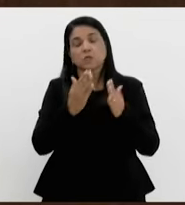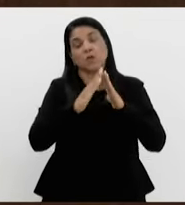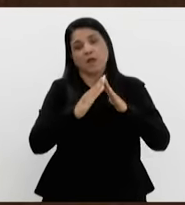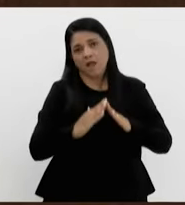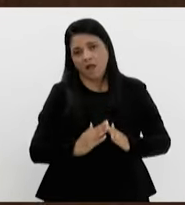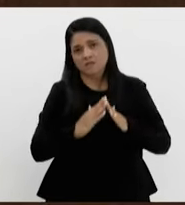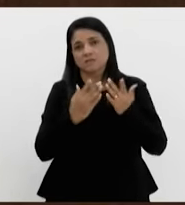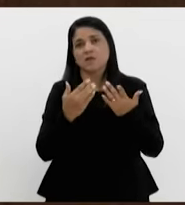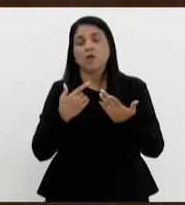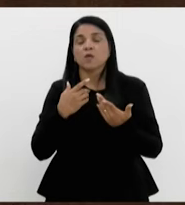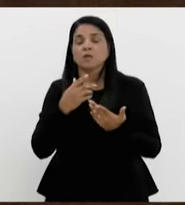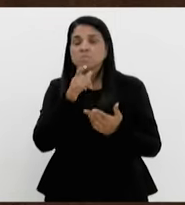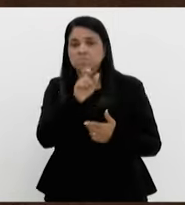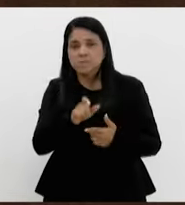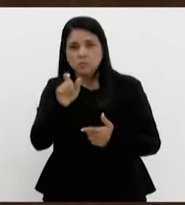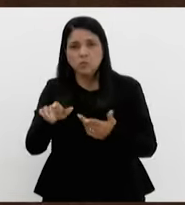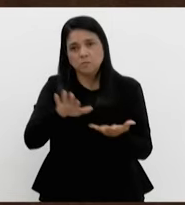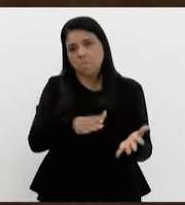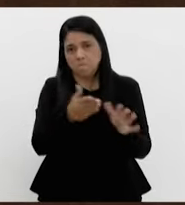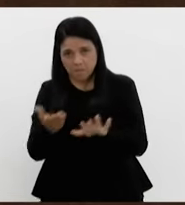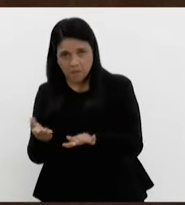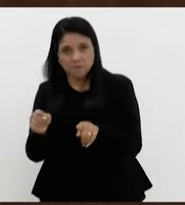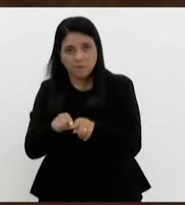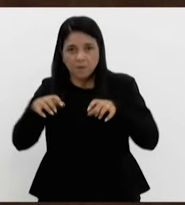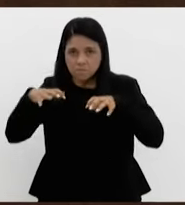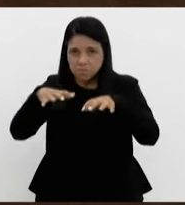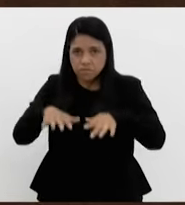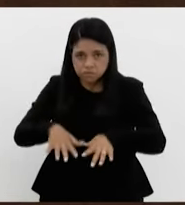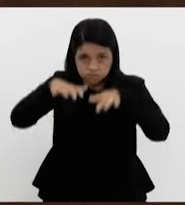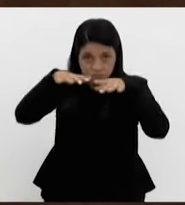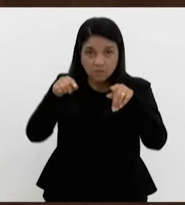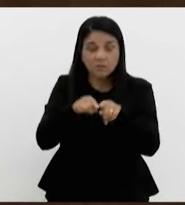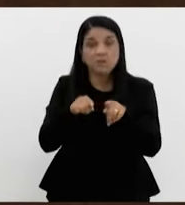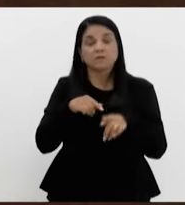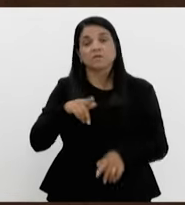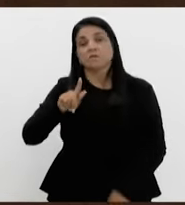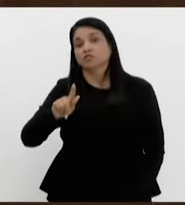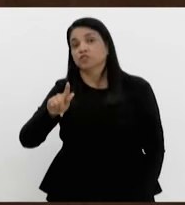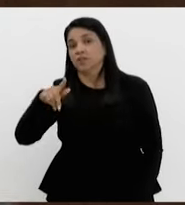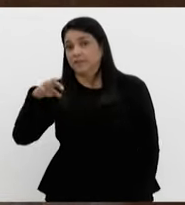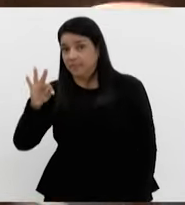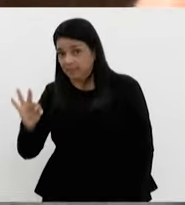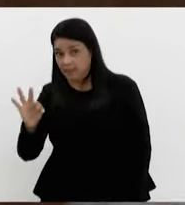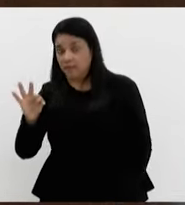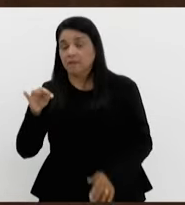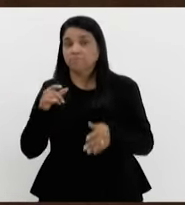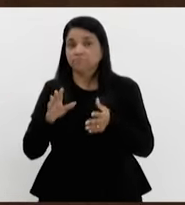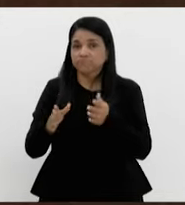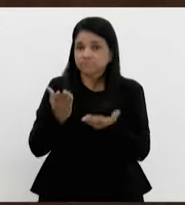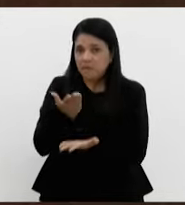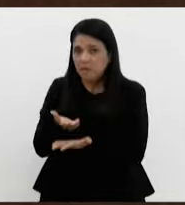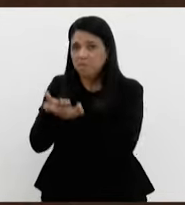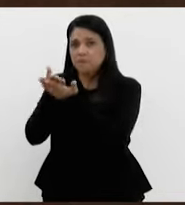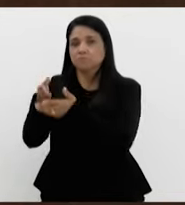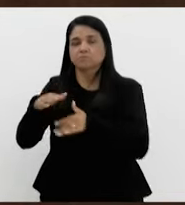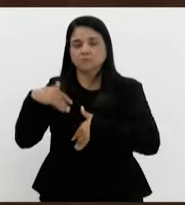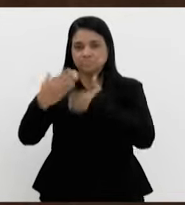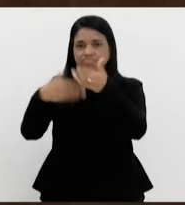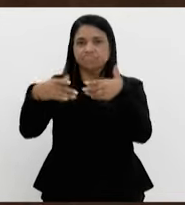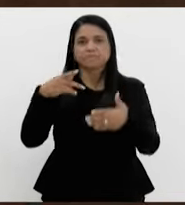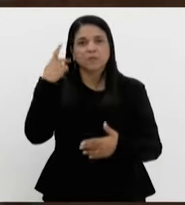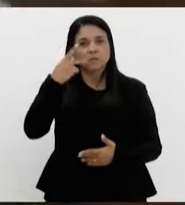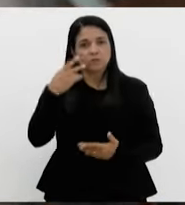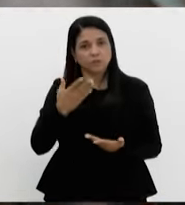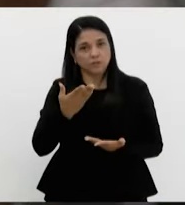queridos. Foi uma audiência que tirou como um dos encaminhamentos um GT para que a gente possa estar avançando em política pública e